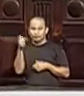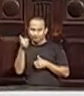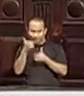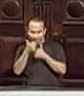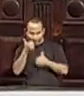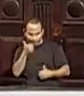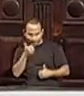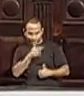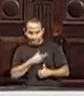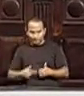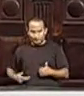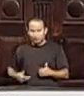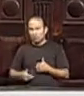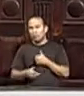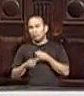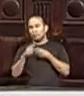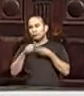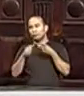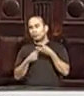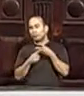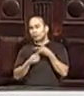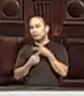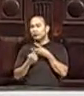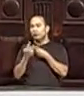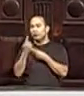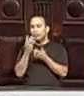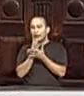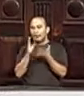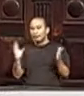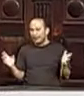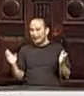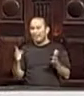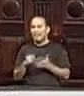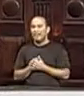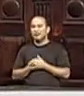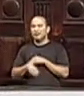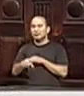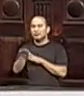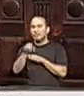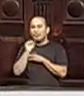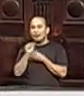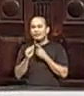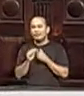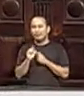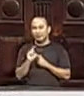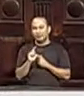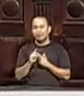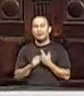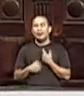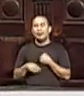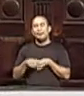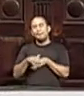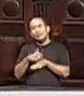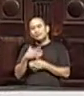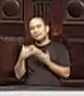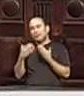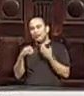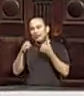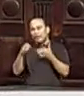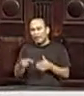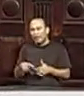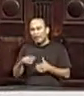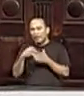vice-presidente, dois projetos. Um para acabar com aquele drama do chamado devedor quanto mais, que nada mais é que uma